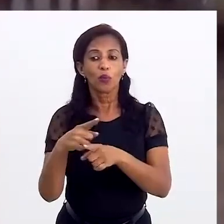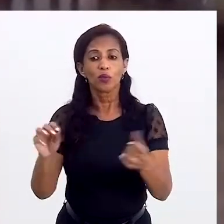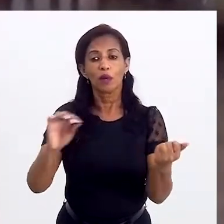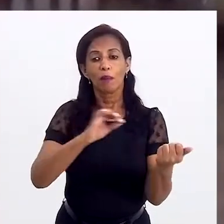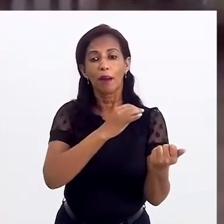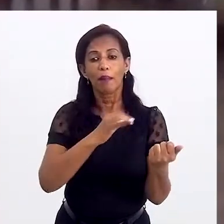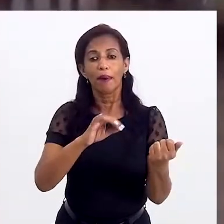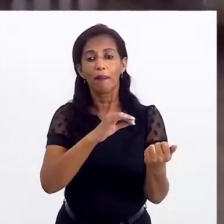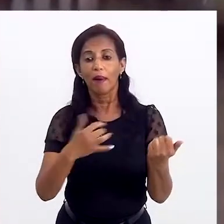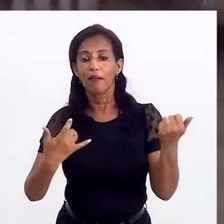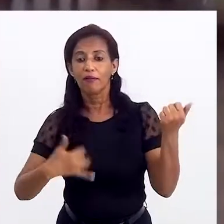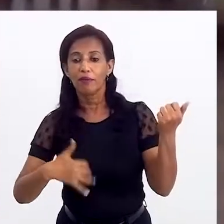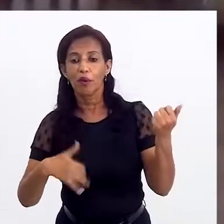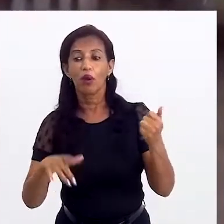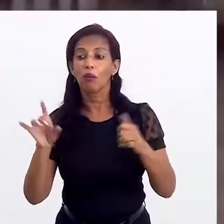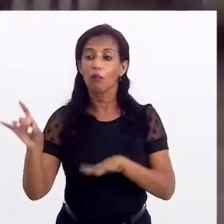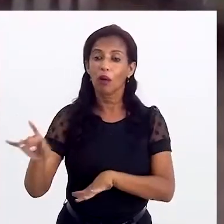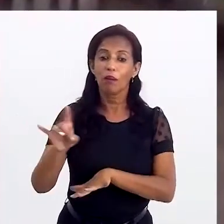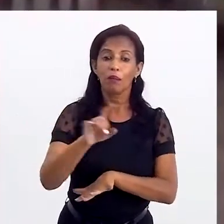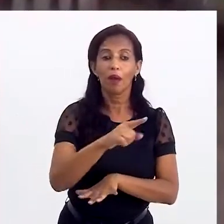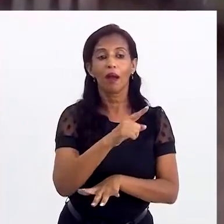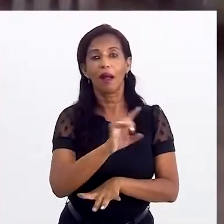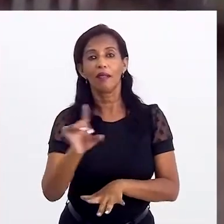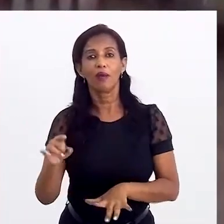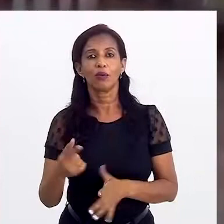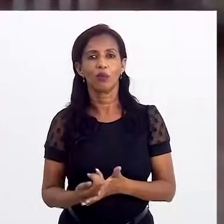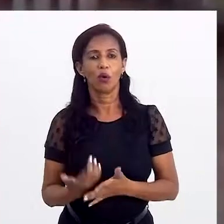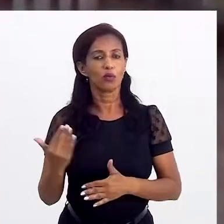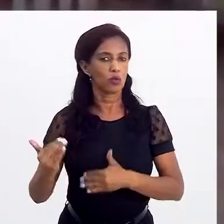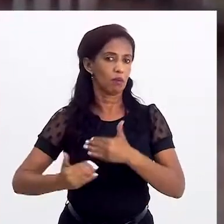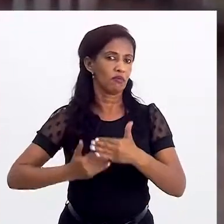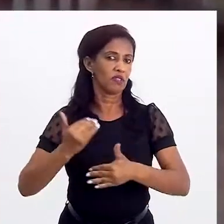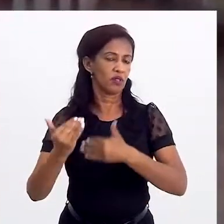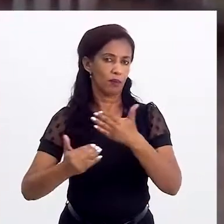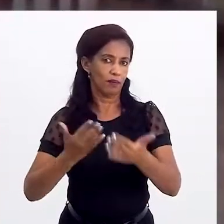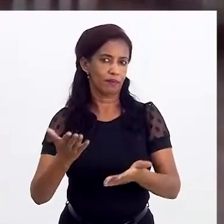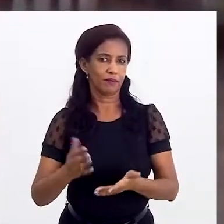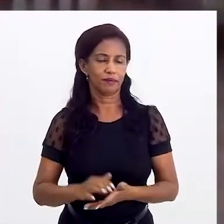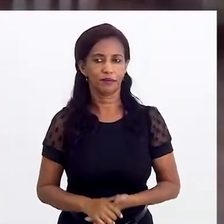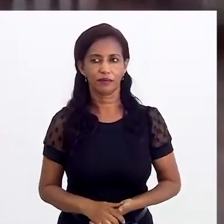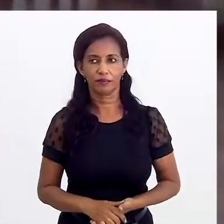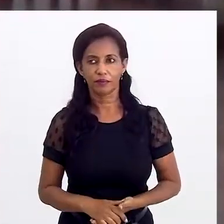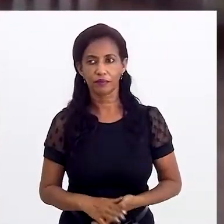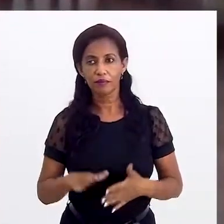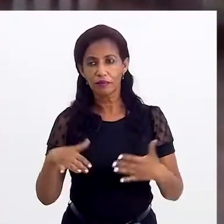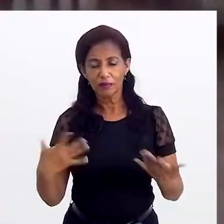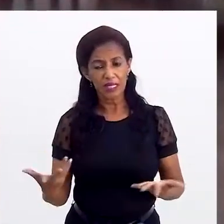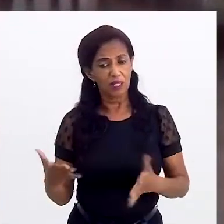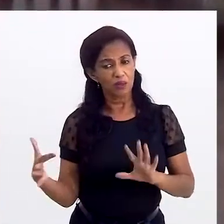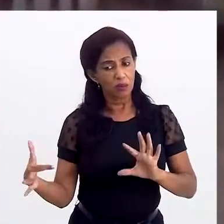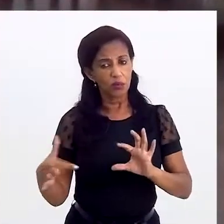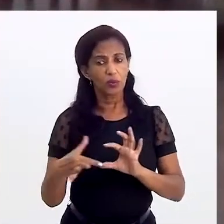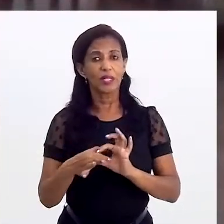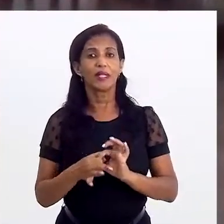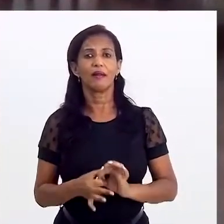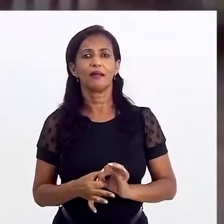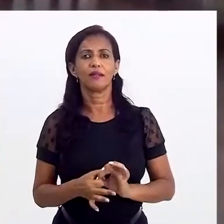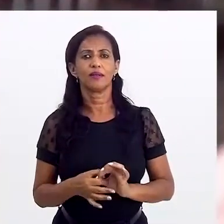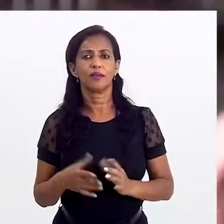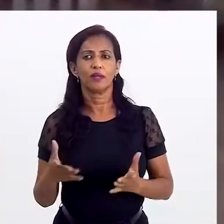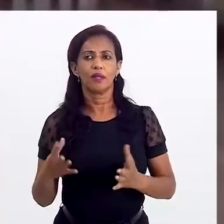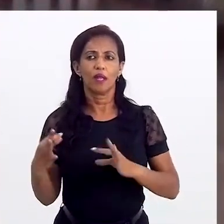fazia parte da educação, não tanto era uma coisa de fazer uma carreira artística depois. Então, está muito